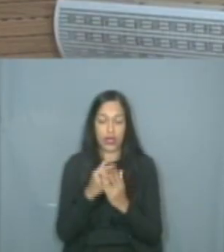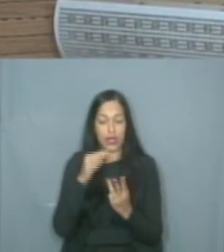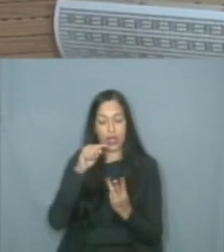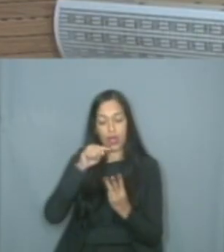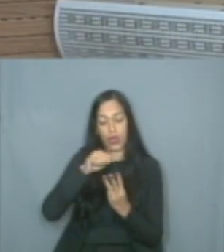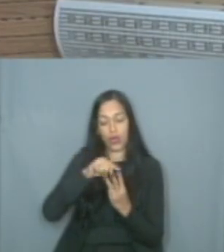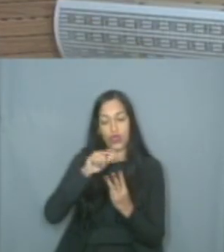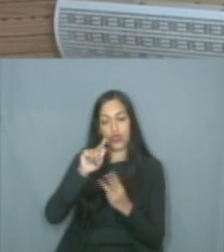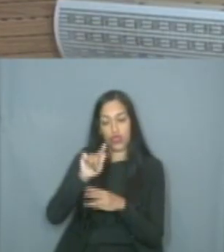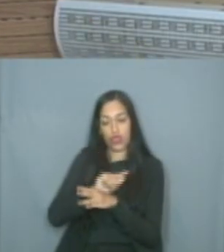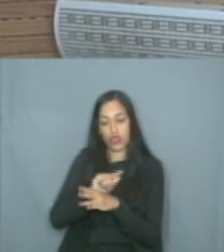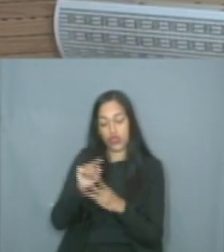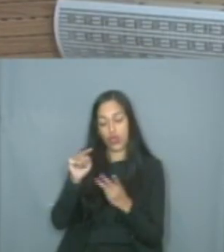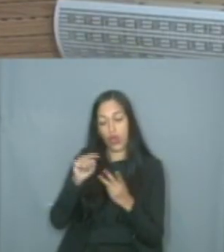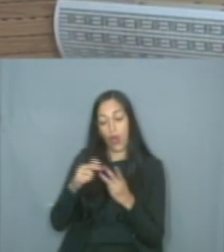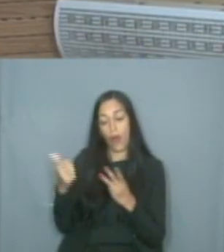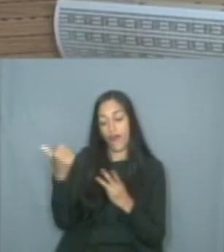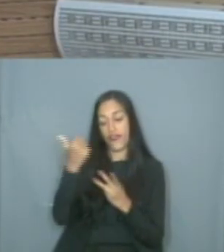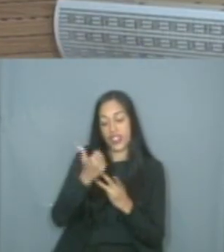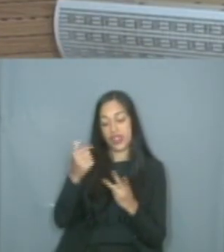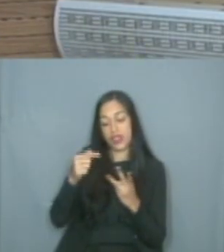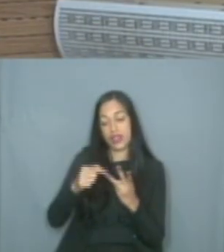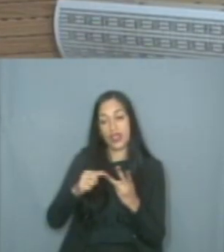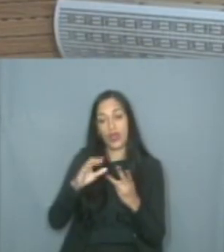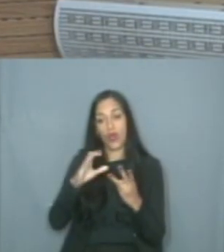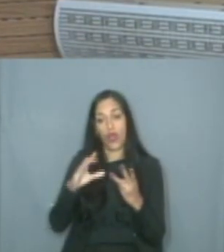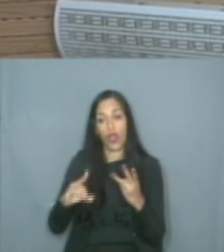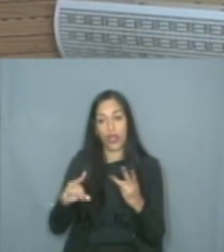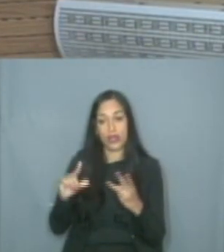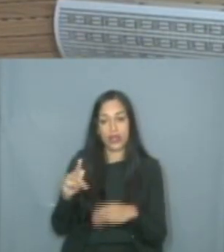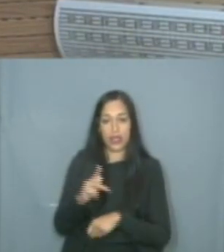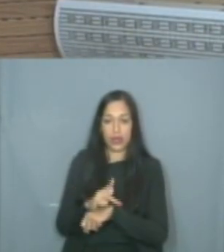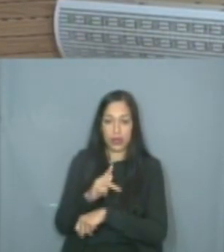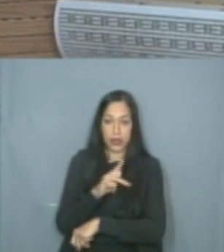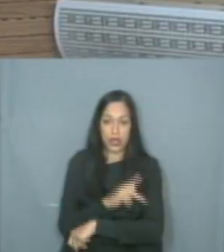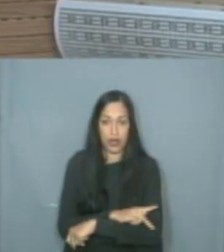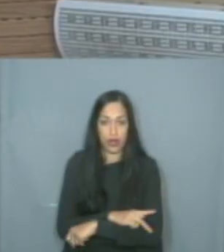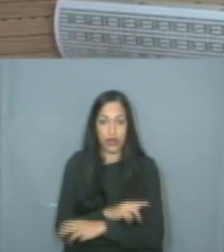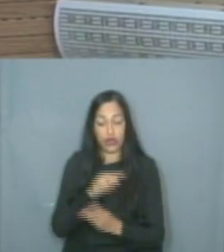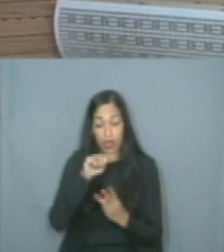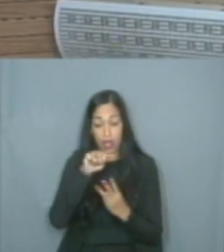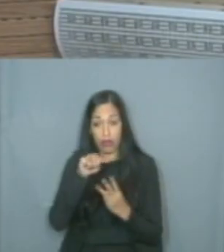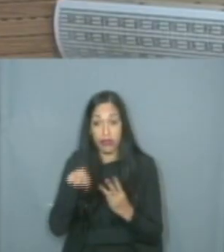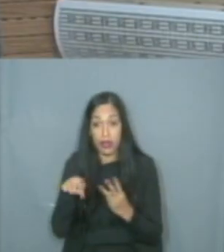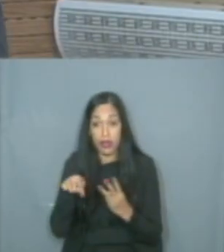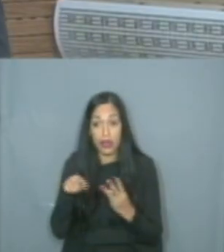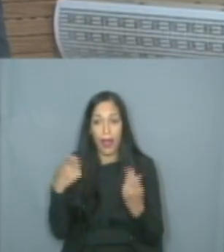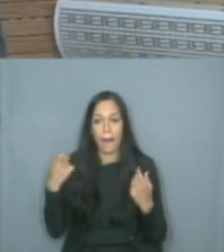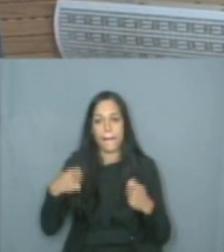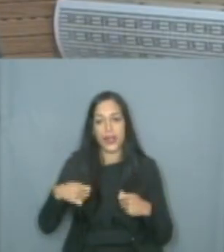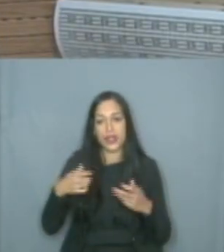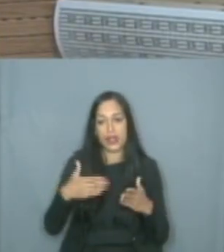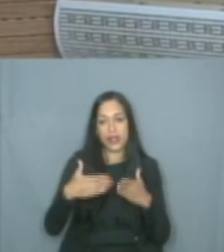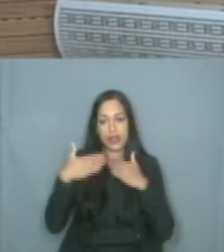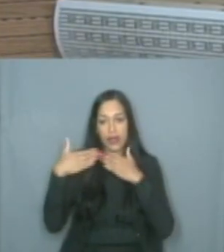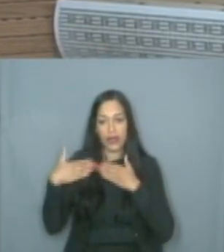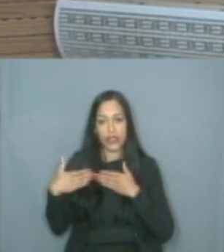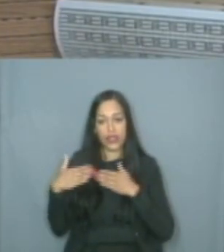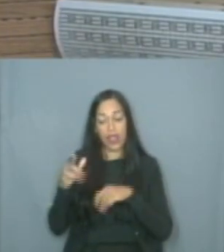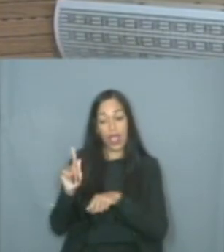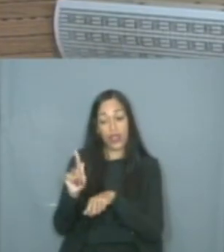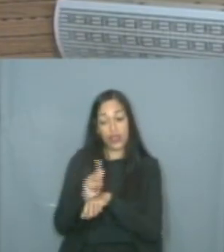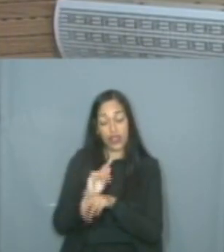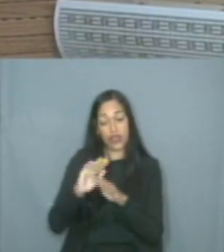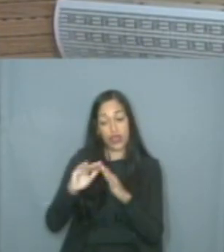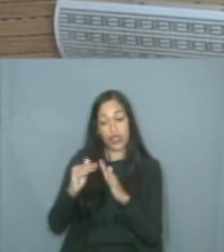o vice-gestor, o coordenador pedagógico, a gente chama de trio gestor, e quando algum desses pares precisam se afastar, a gestão da